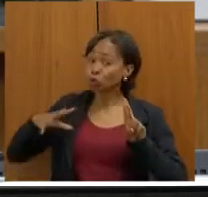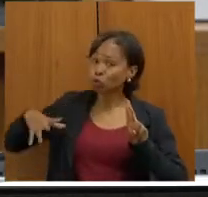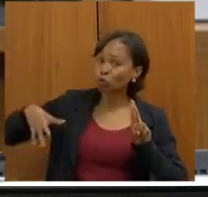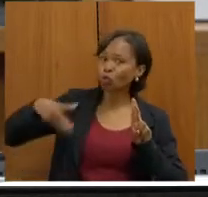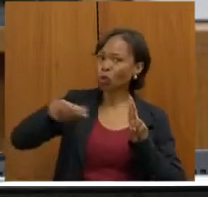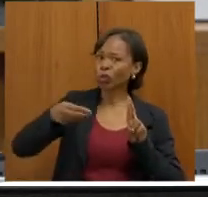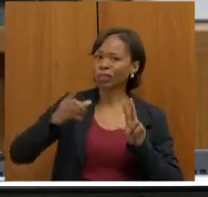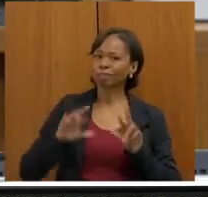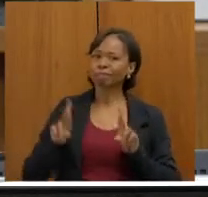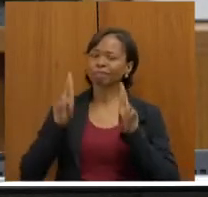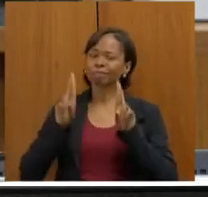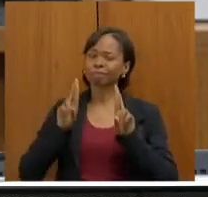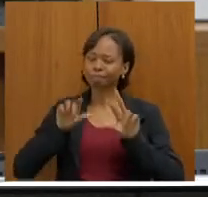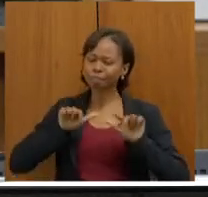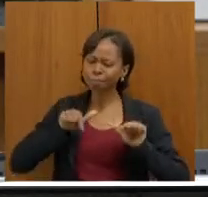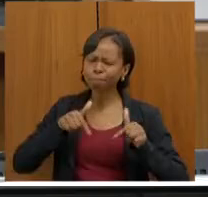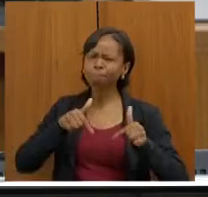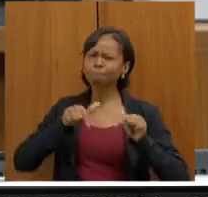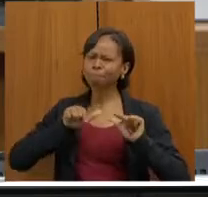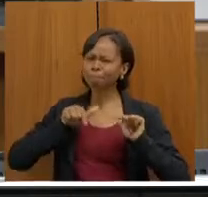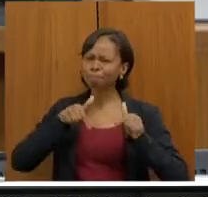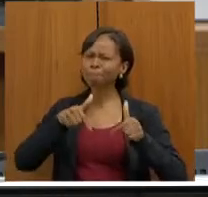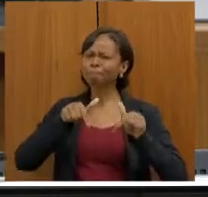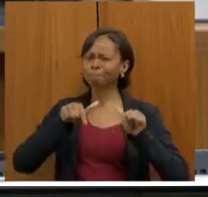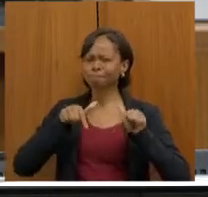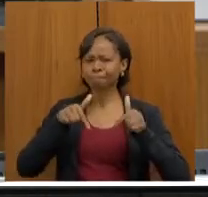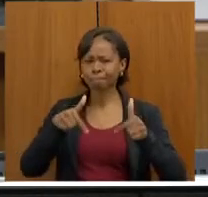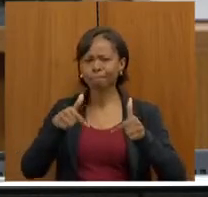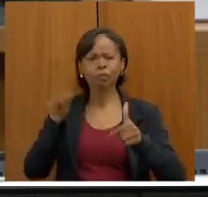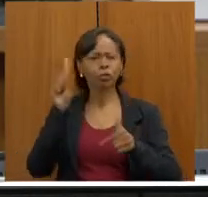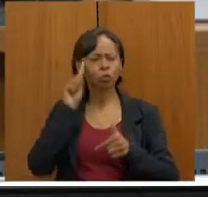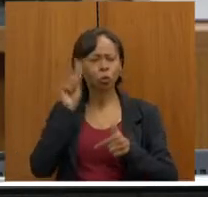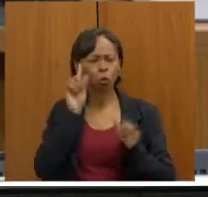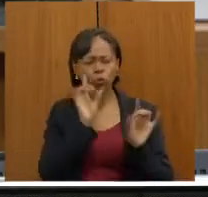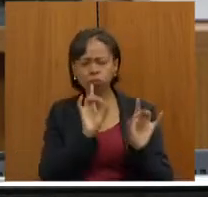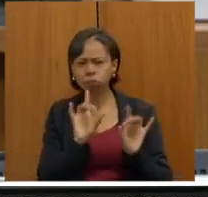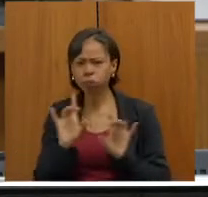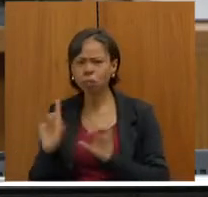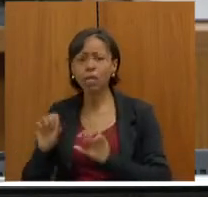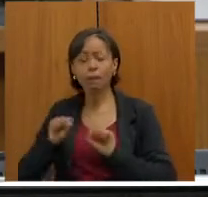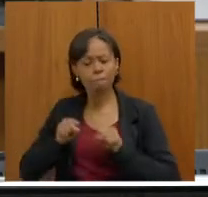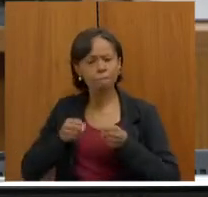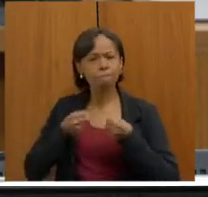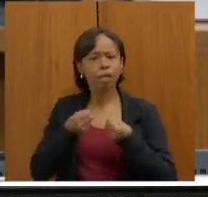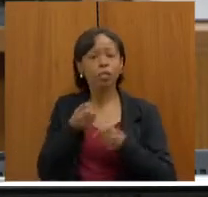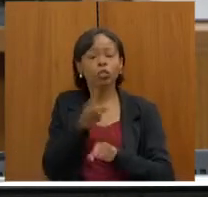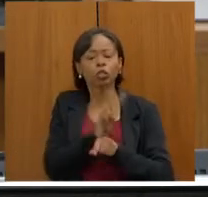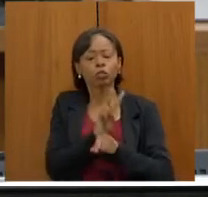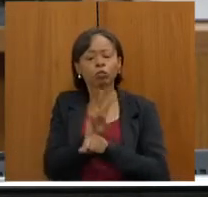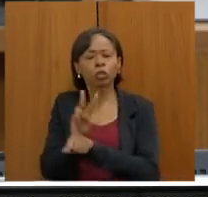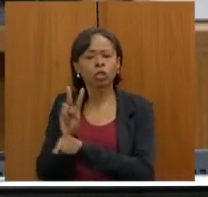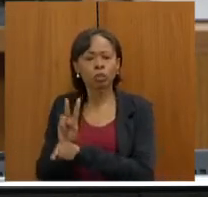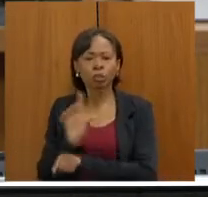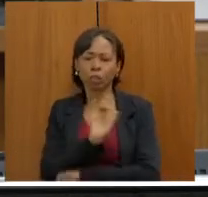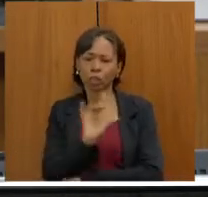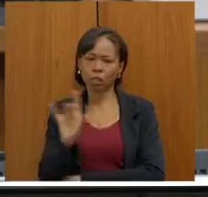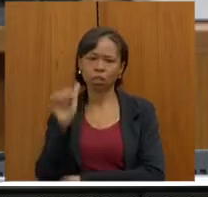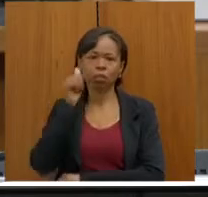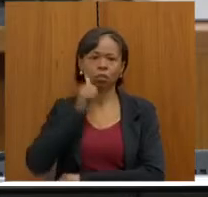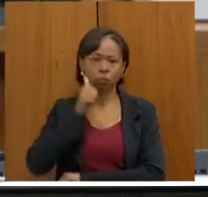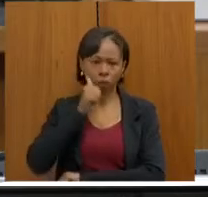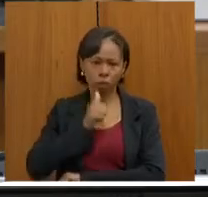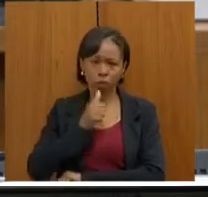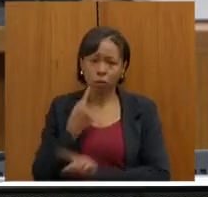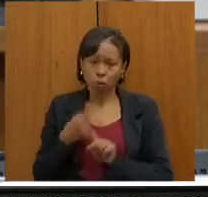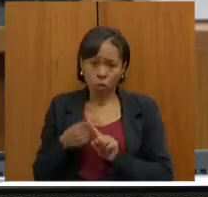atuarmos cada dia mais e diuturnamente no enfrentamento e na proteção de cada uma de nós porque